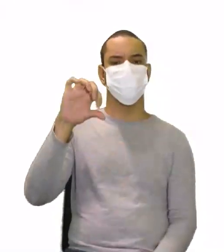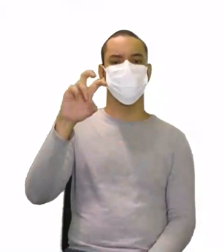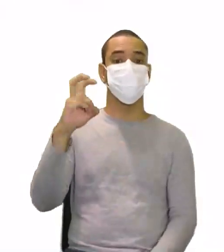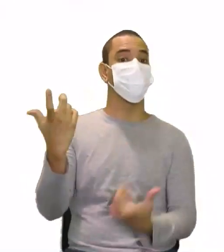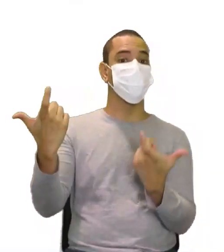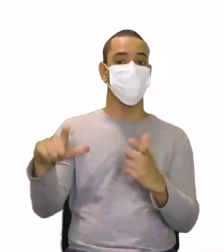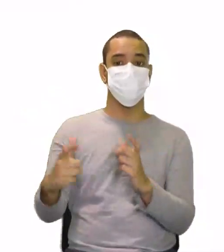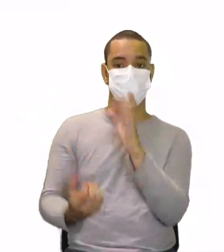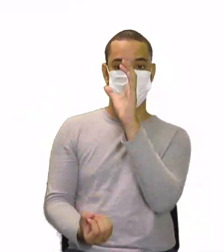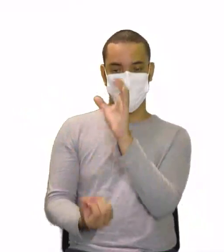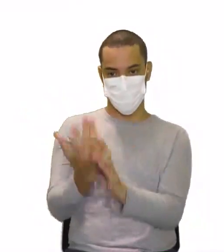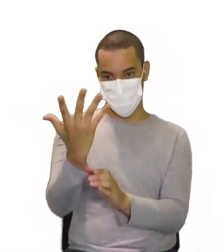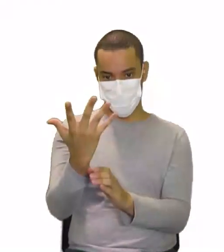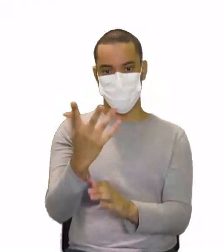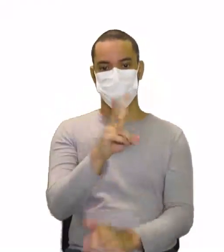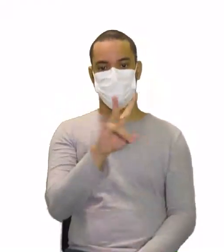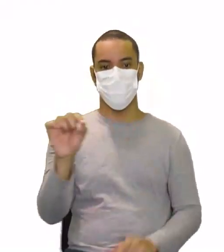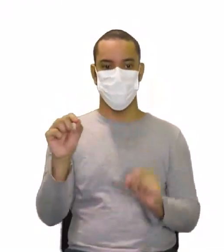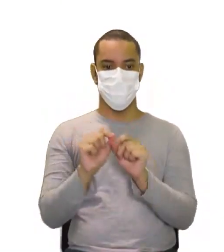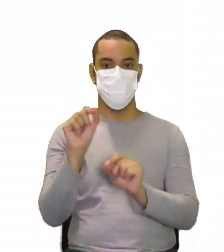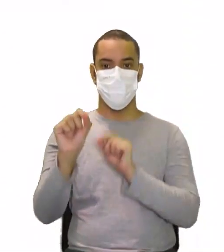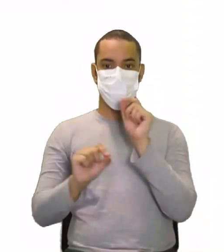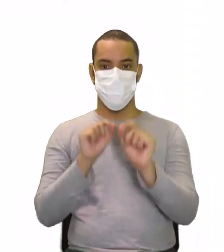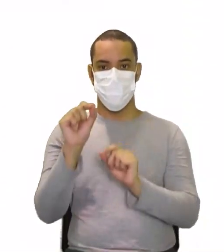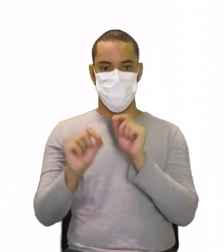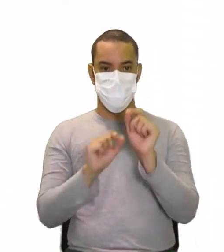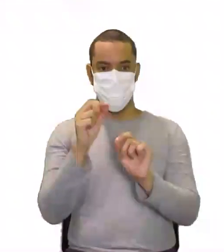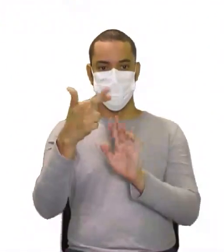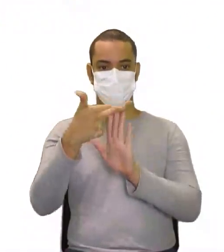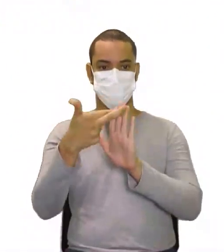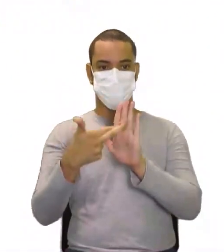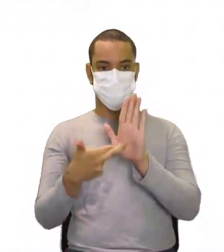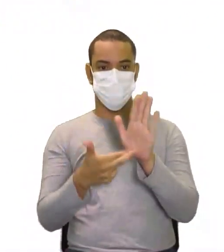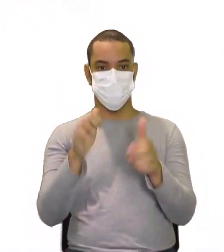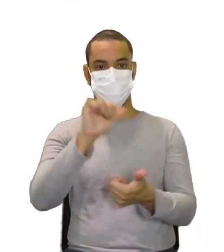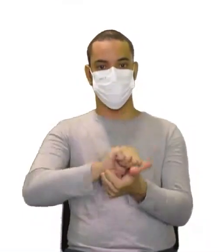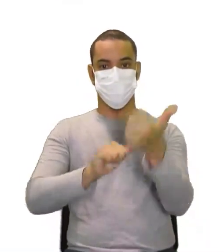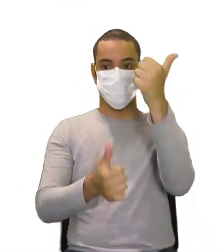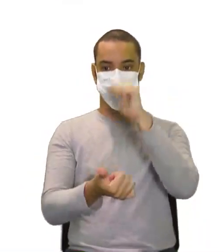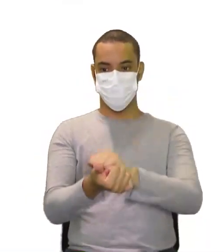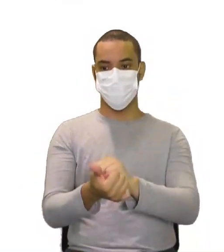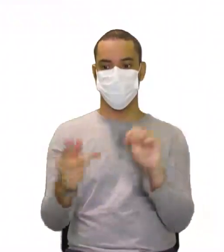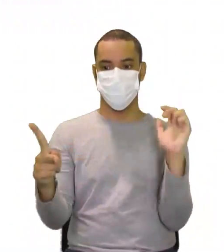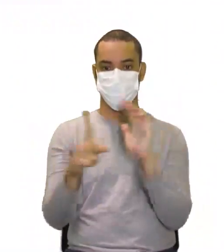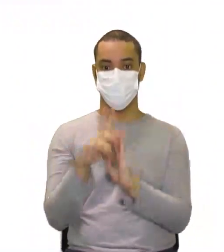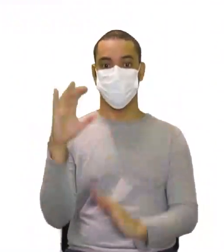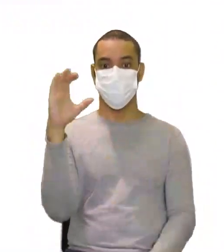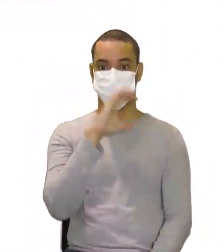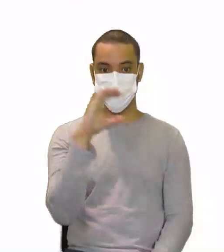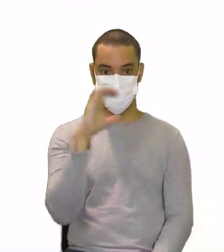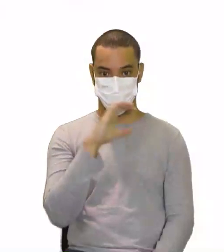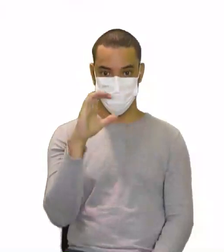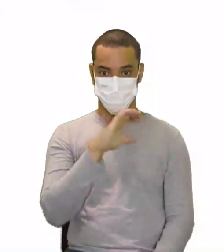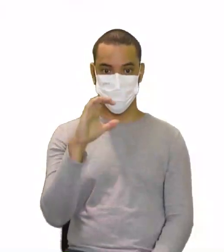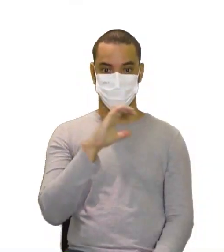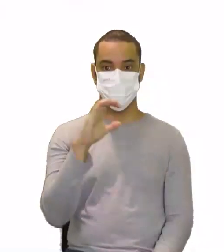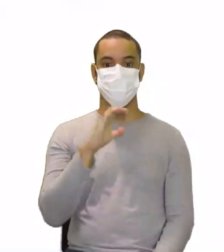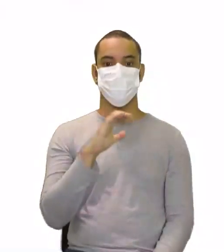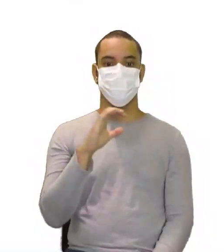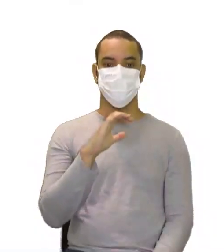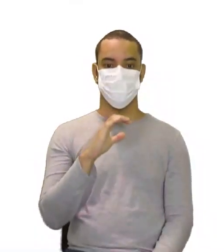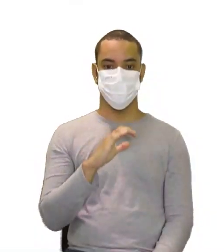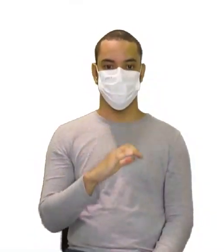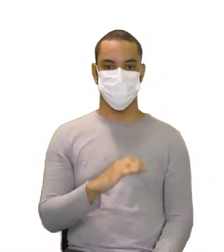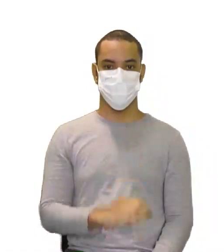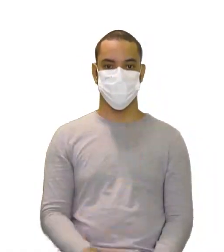onde veio isso aí? Você vai ter que fazer a regrinha de conversão de velocidade. Aqui nós estamos na